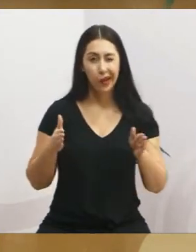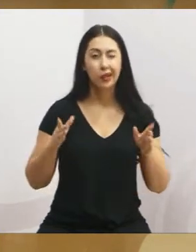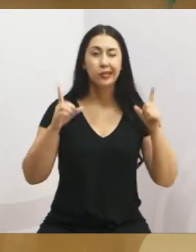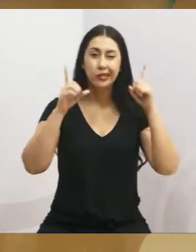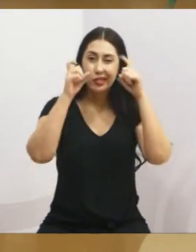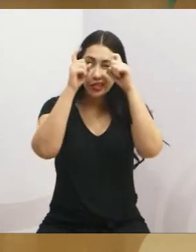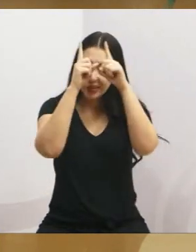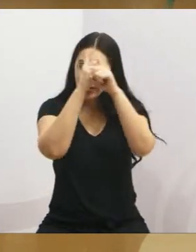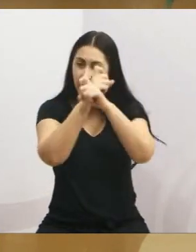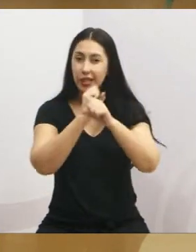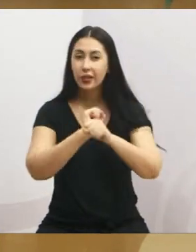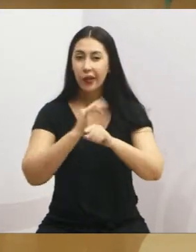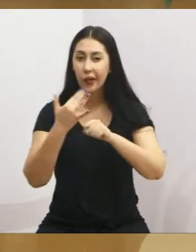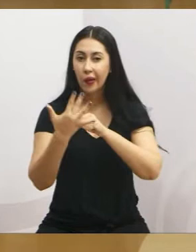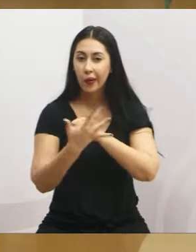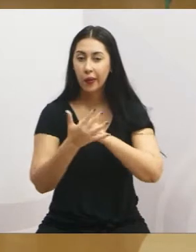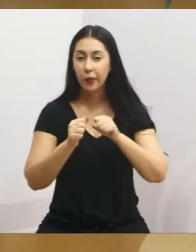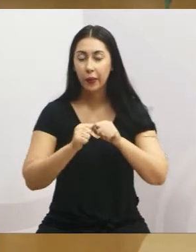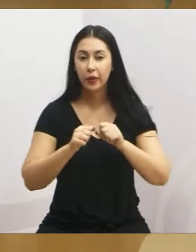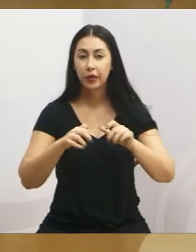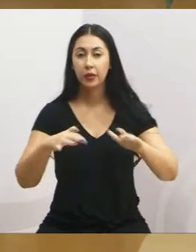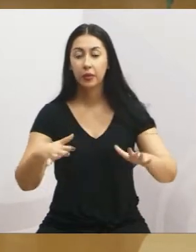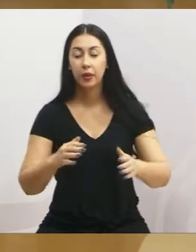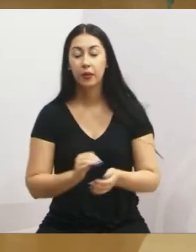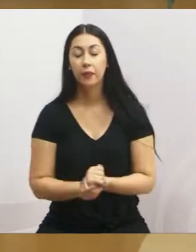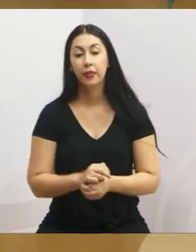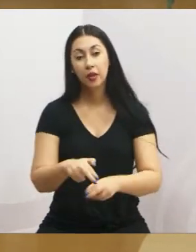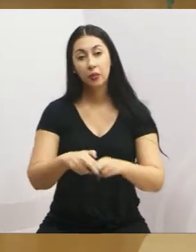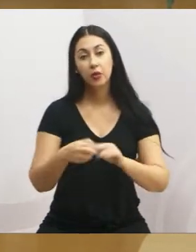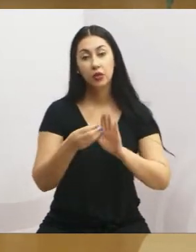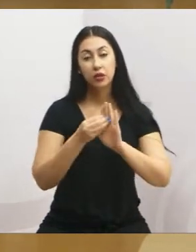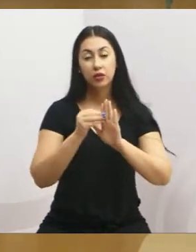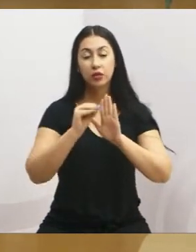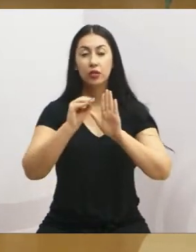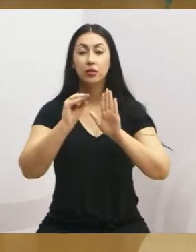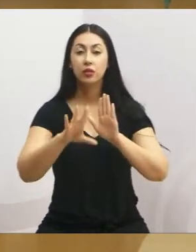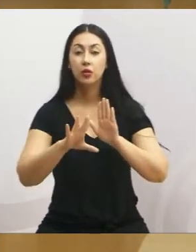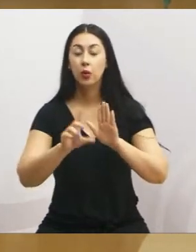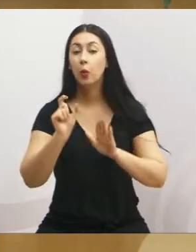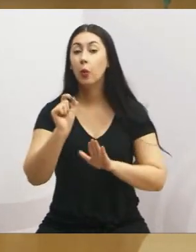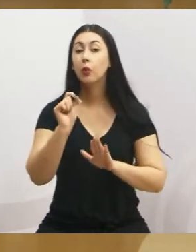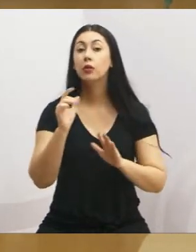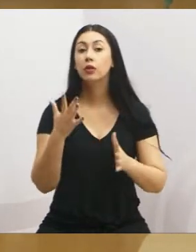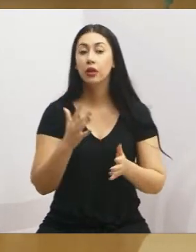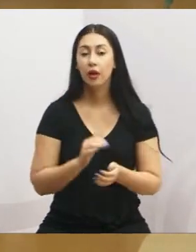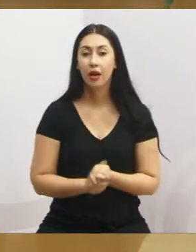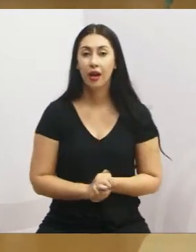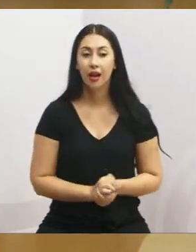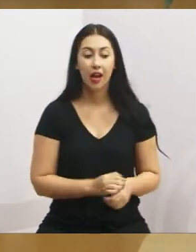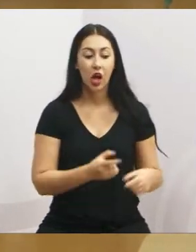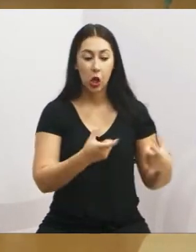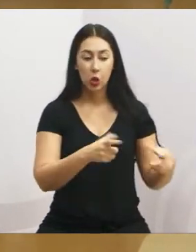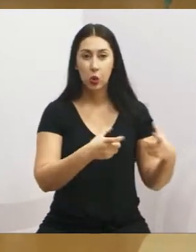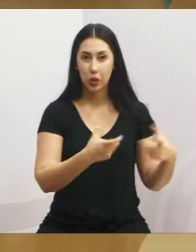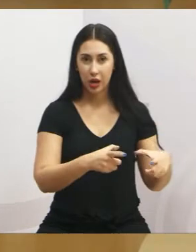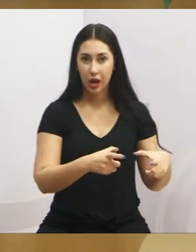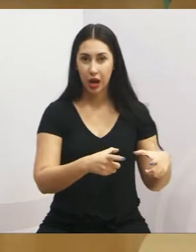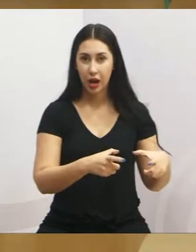de pandemia, e essa indicação está relacionada à Zona Azul.